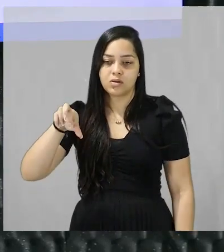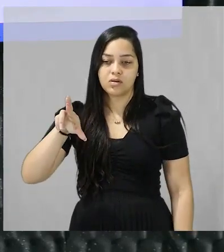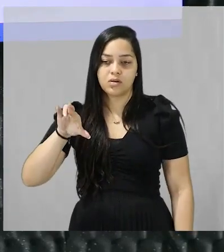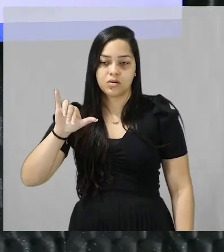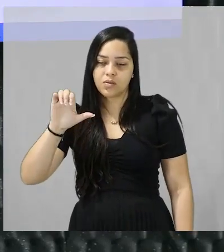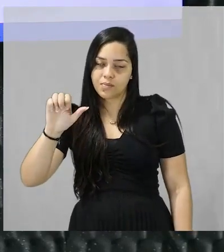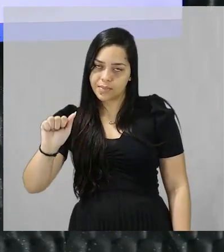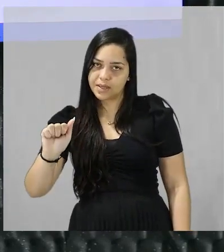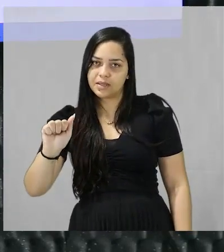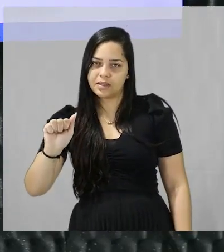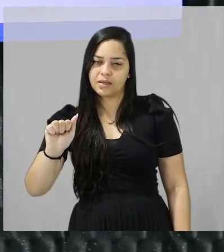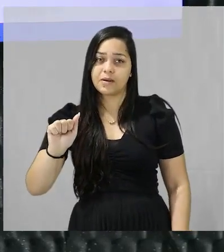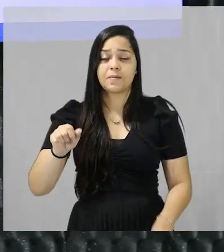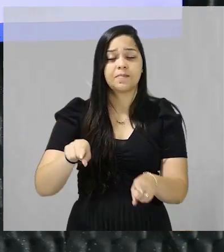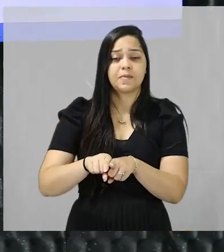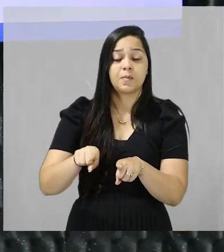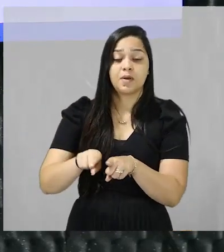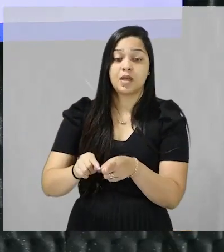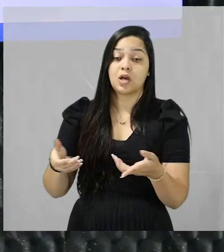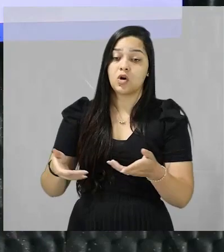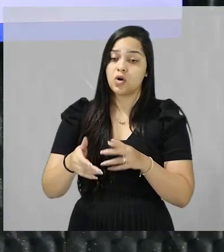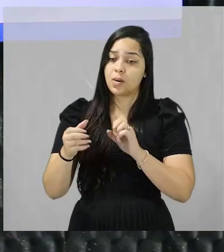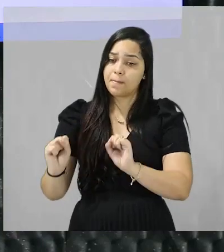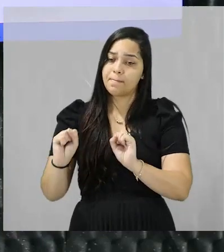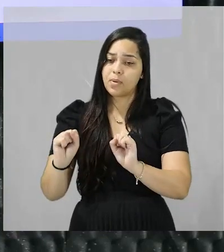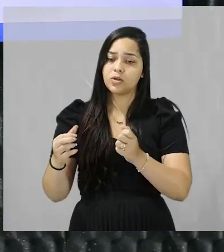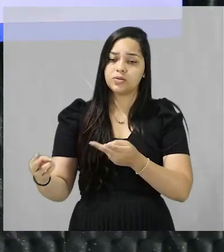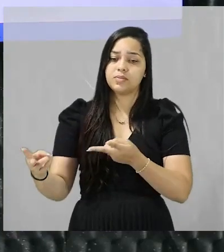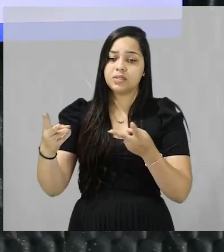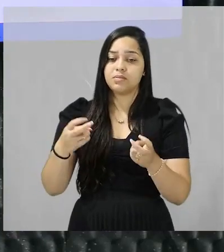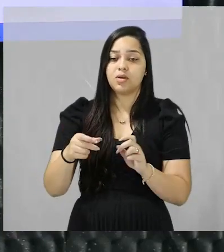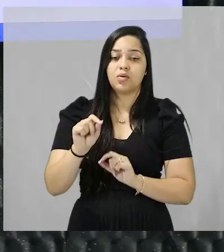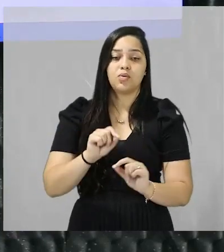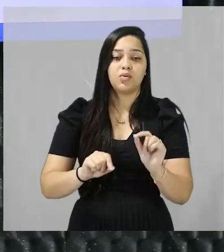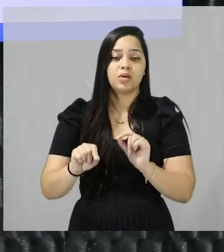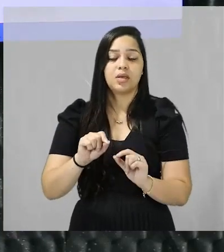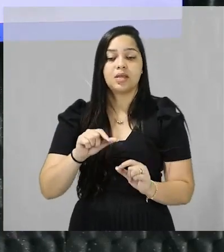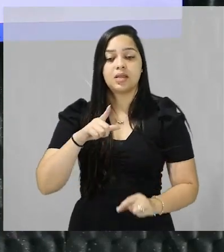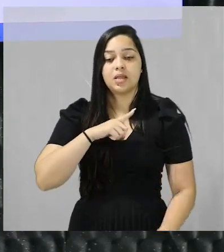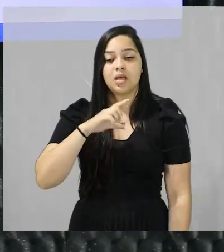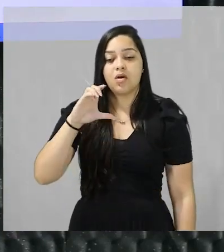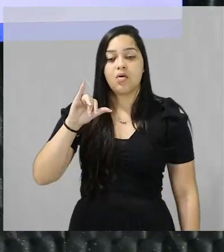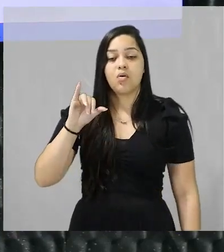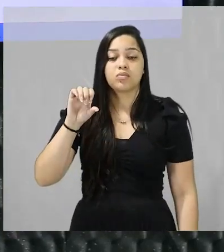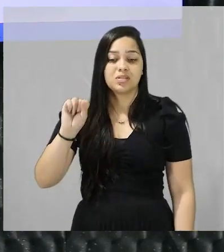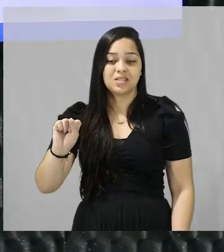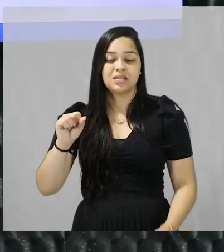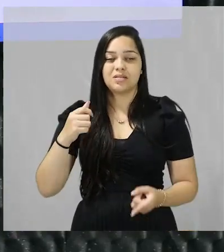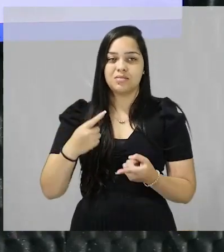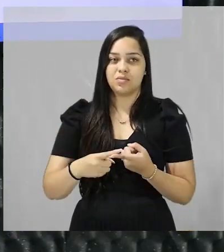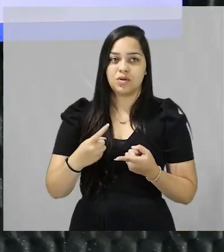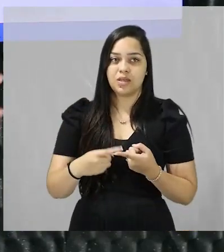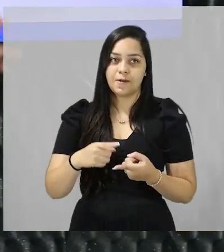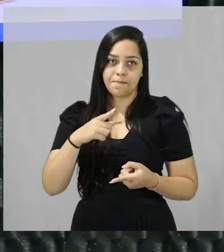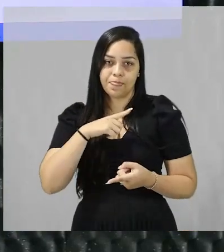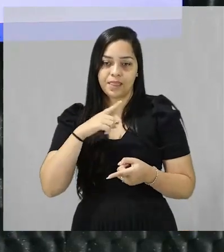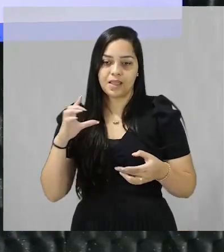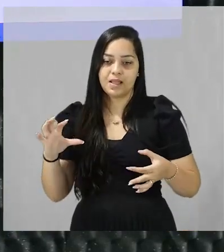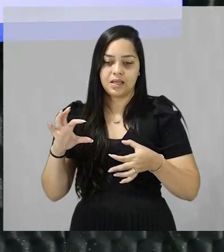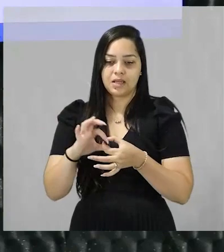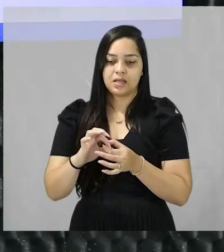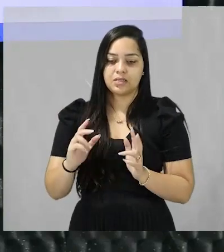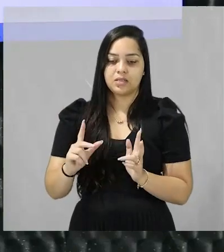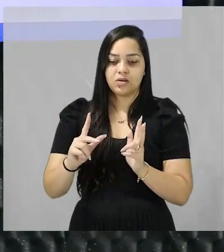tá certo? E nesse caso aqui, nós temos um isômero cis. Por quê? Porque eu vou ter ligantes